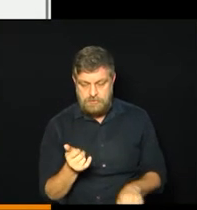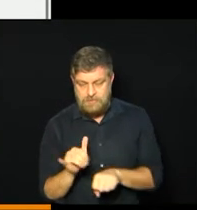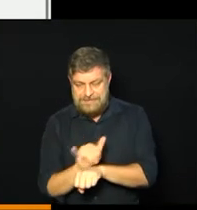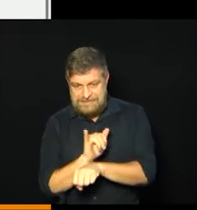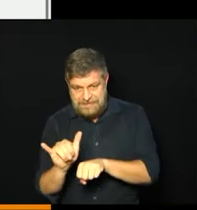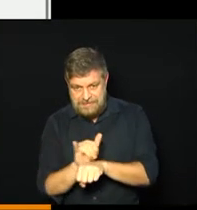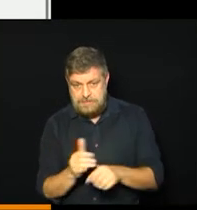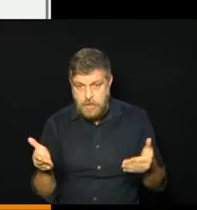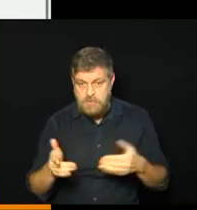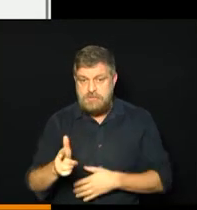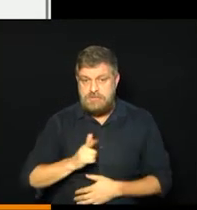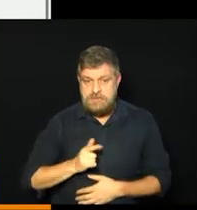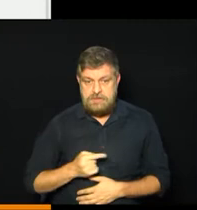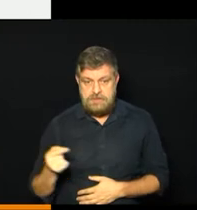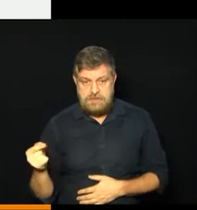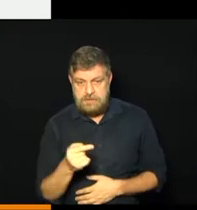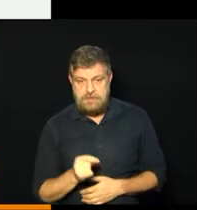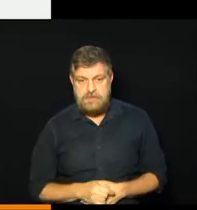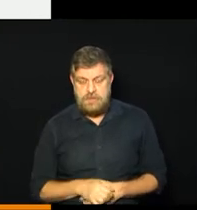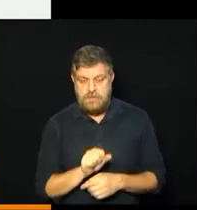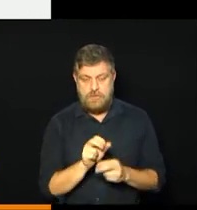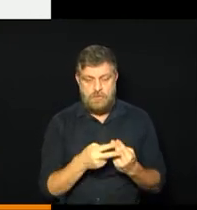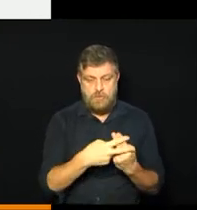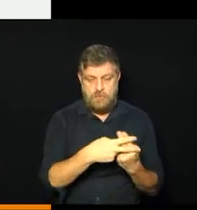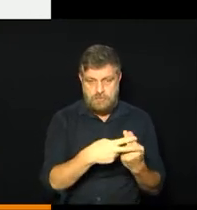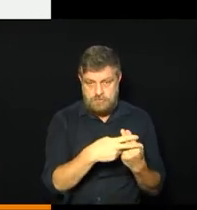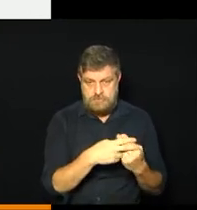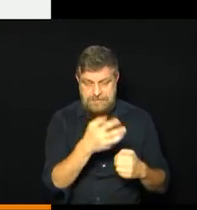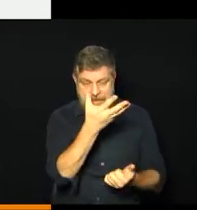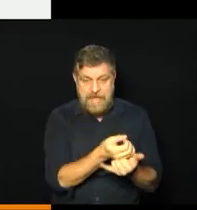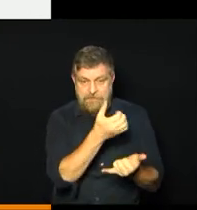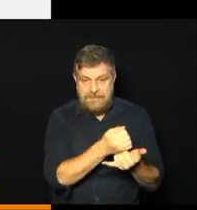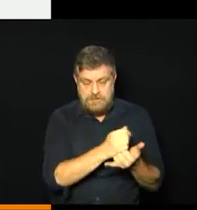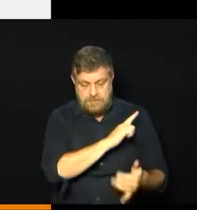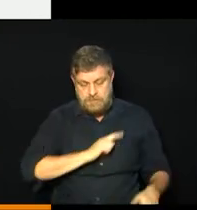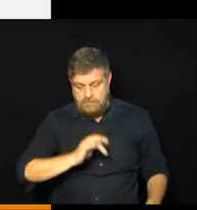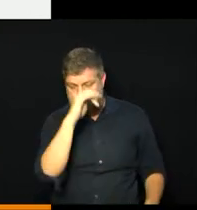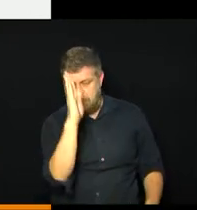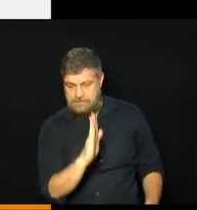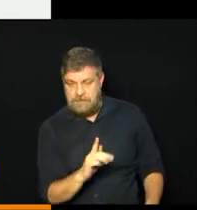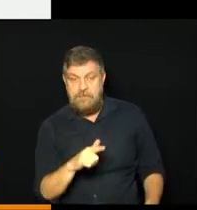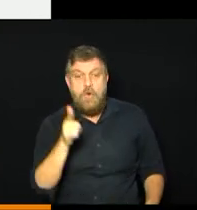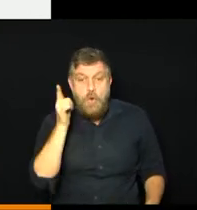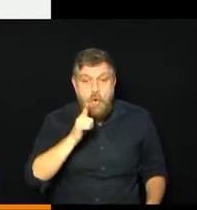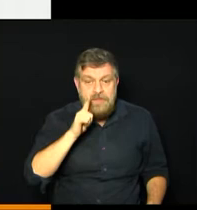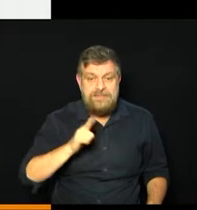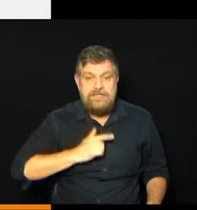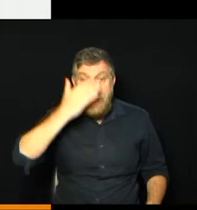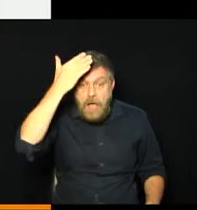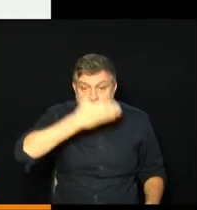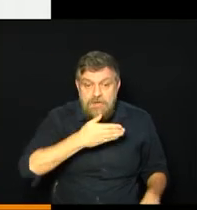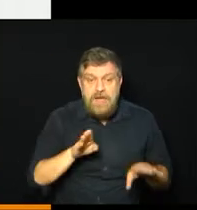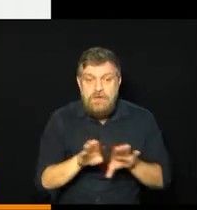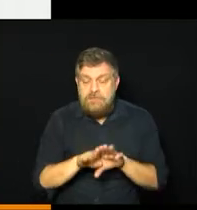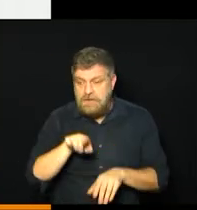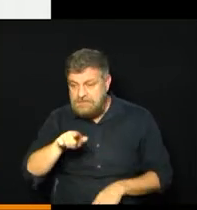tem atualmente o Conect SUS, que é um aplicativo do governo federal, que a pessoa pode tirar o seu comprovante, ou também